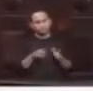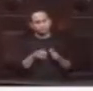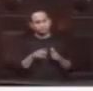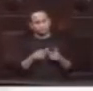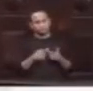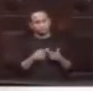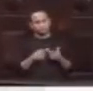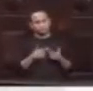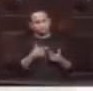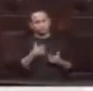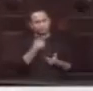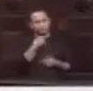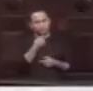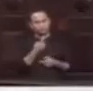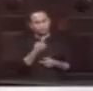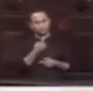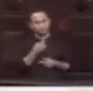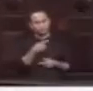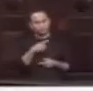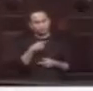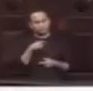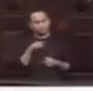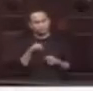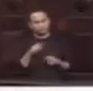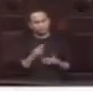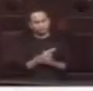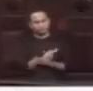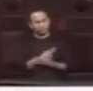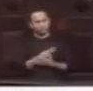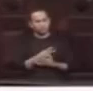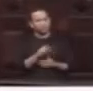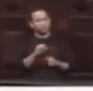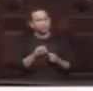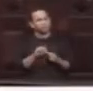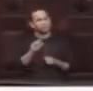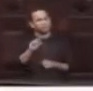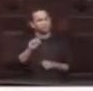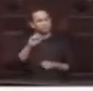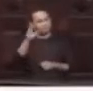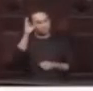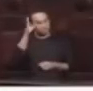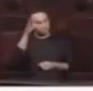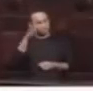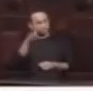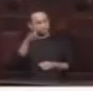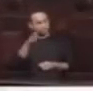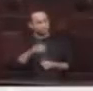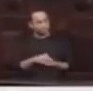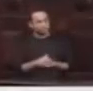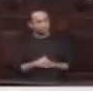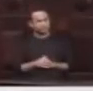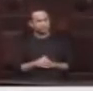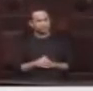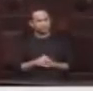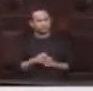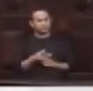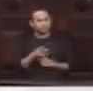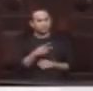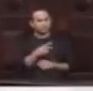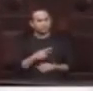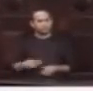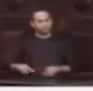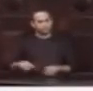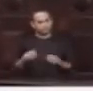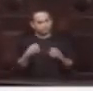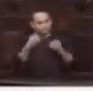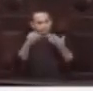questão é se o regimento será ou não cumprido, para saber onde decidiremos a legalidade da Assembleia. Então, acho que Vossa Excelência deve uma